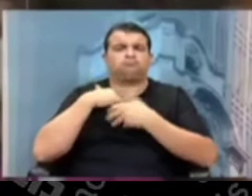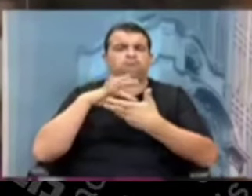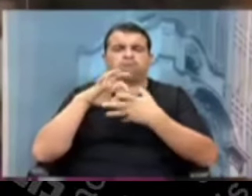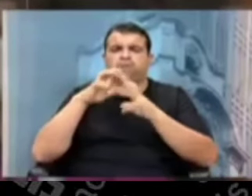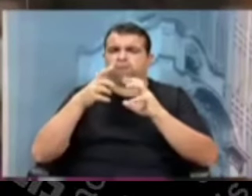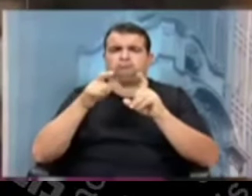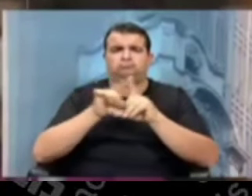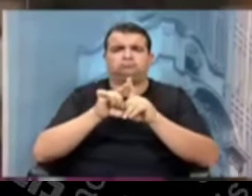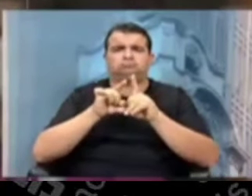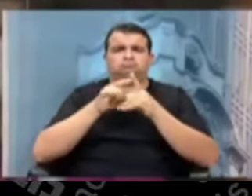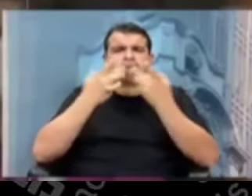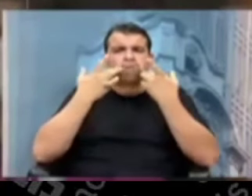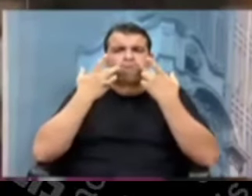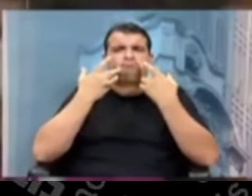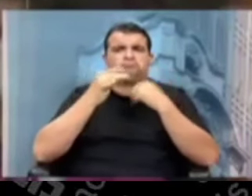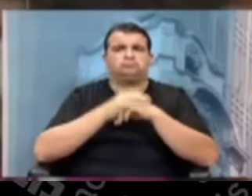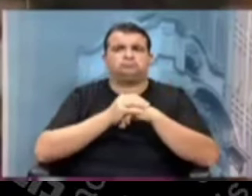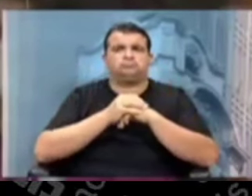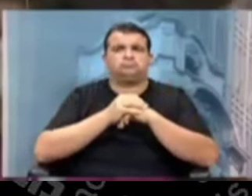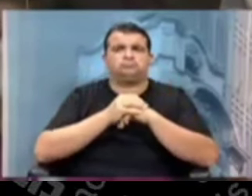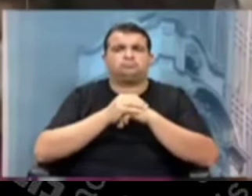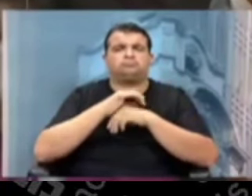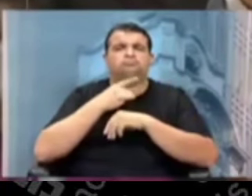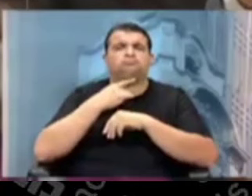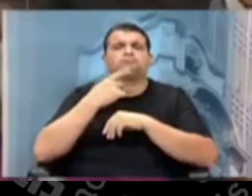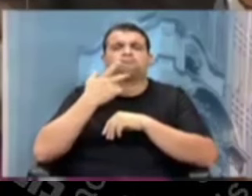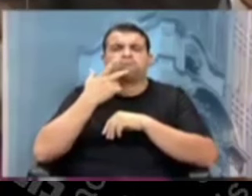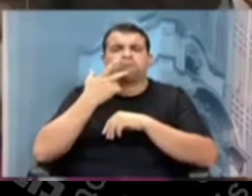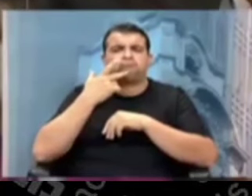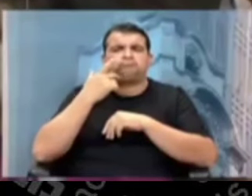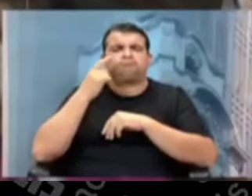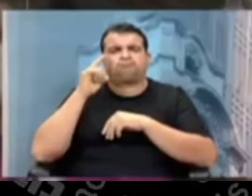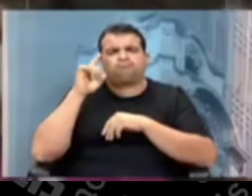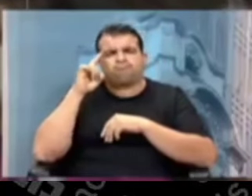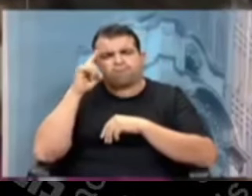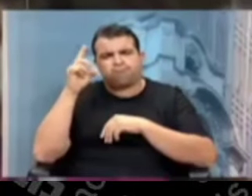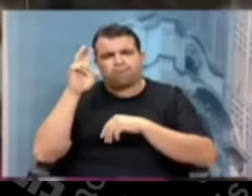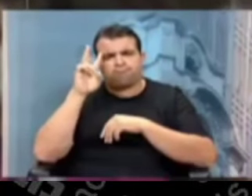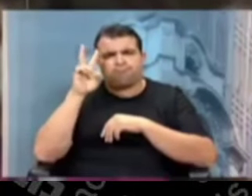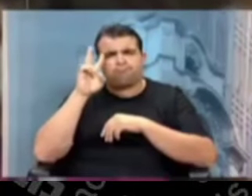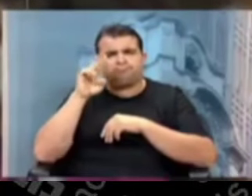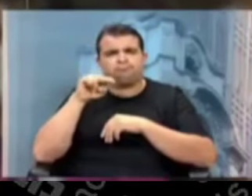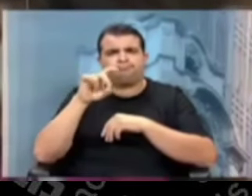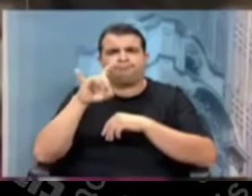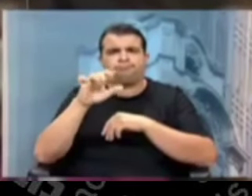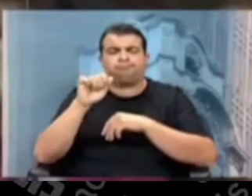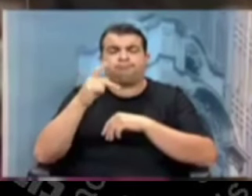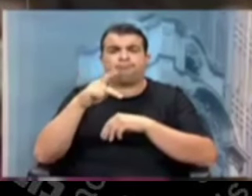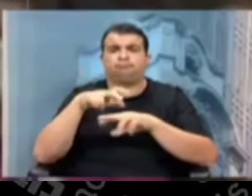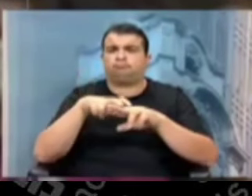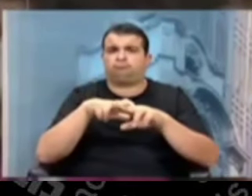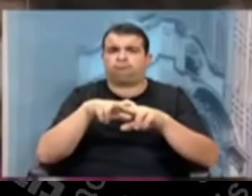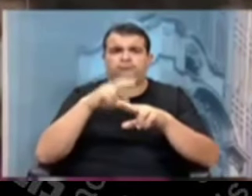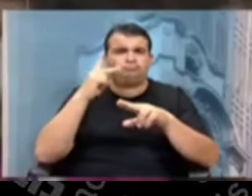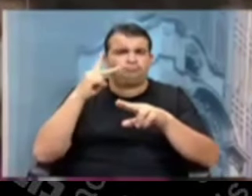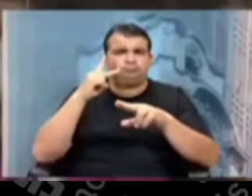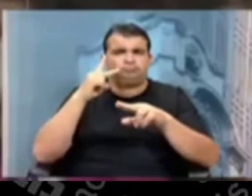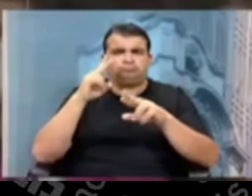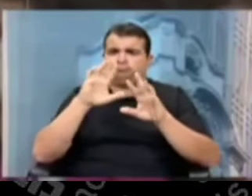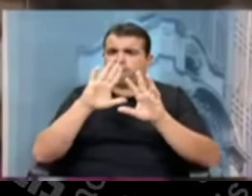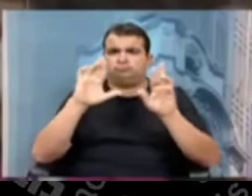artista e eu quero lembrar a Nádia que ela hoje só ocupa essa cadeira